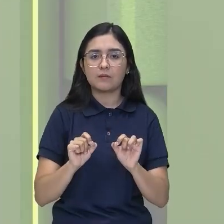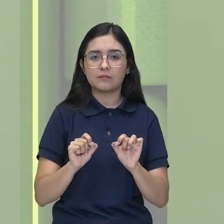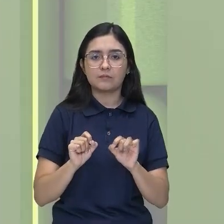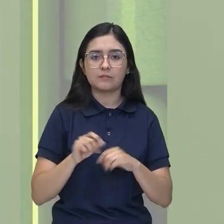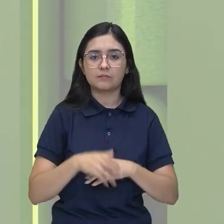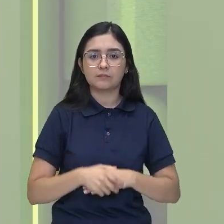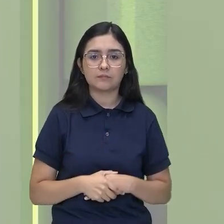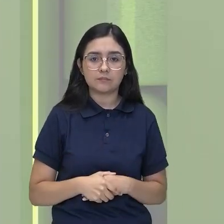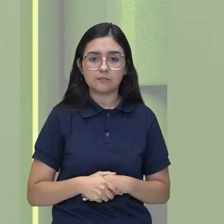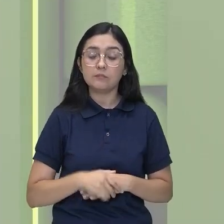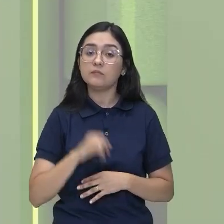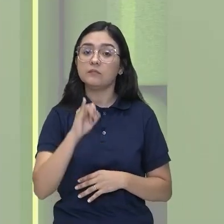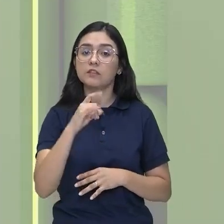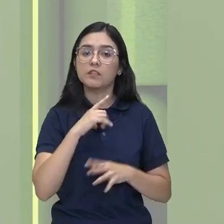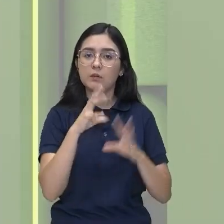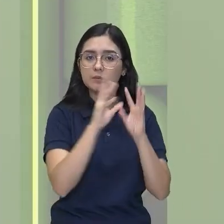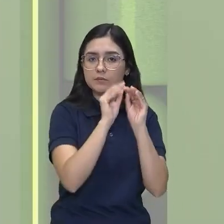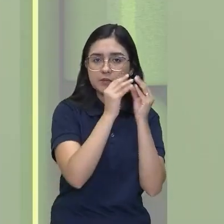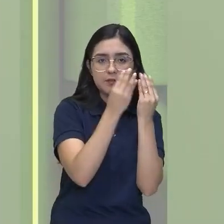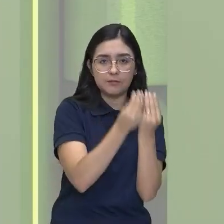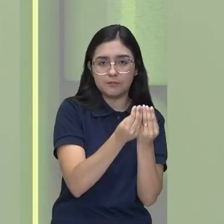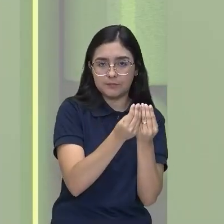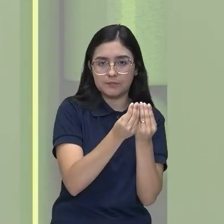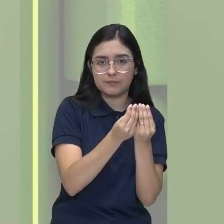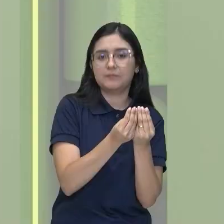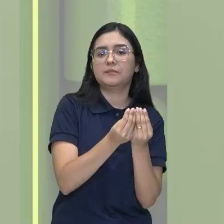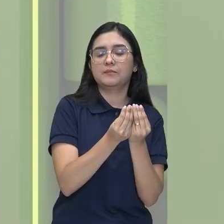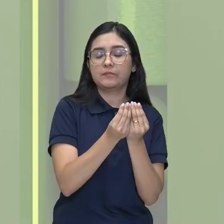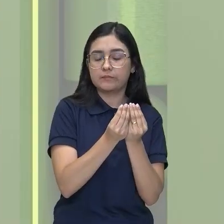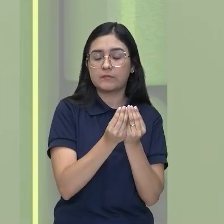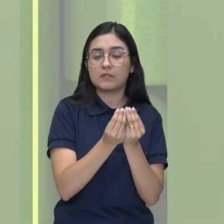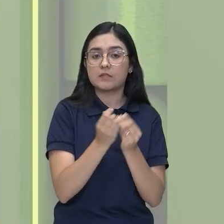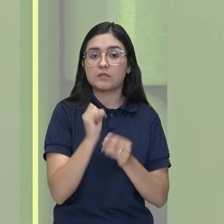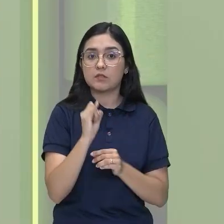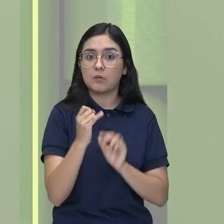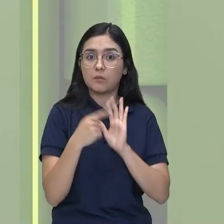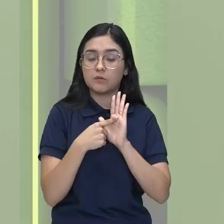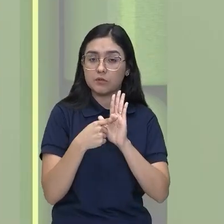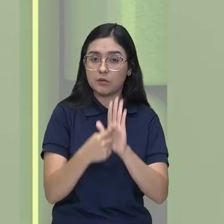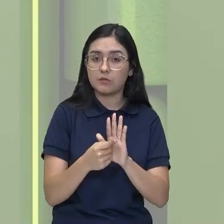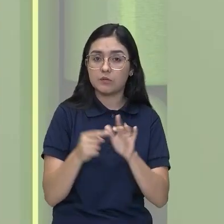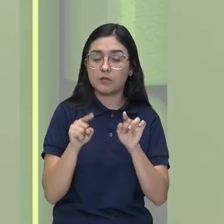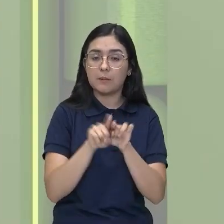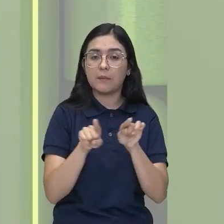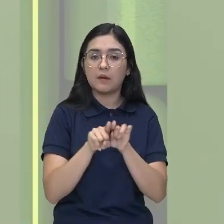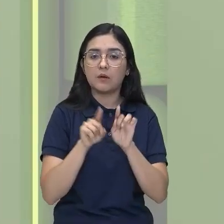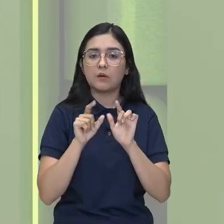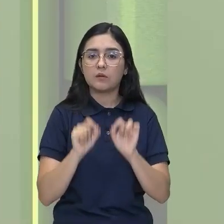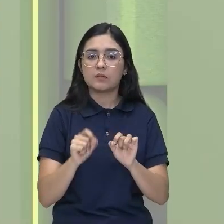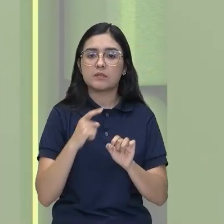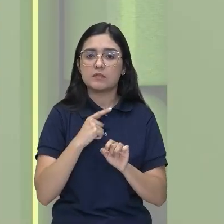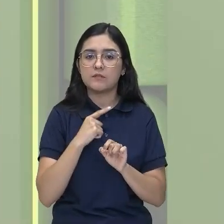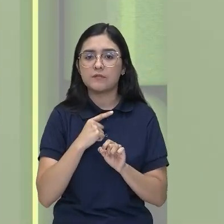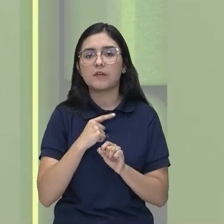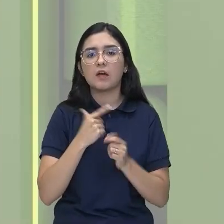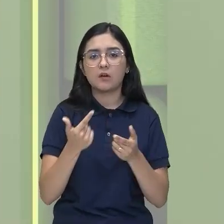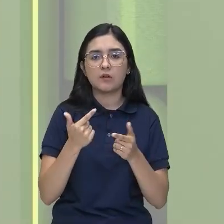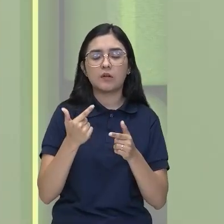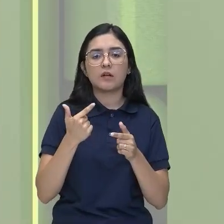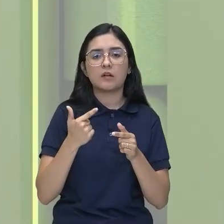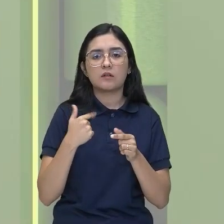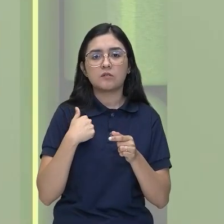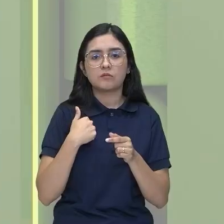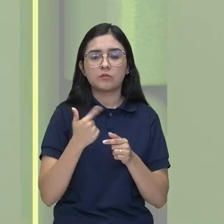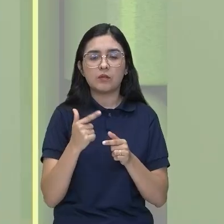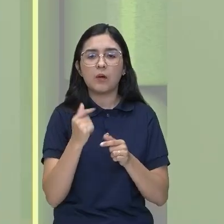você tendo uma solução e você utilizar esse indicador, e se esse meio ficar incolor, indica que é